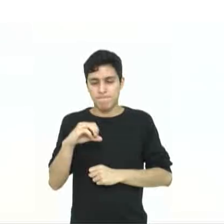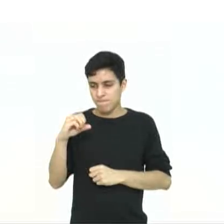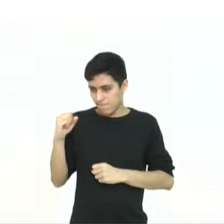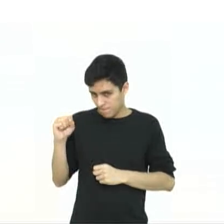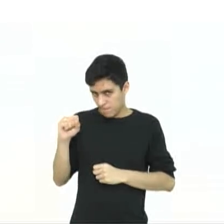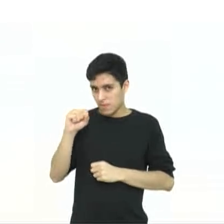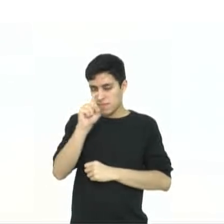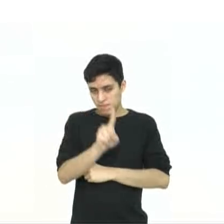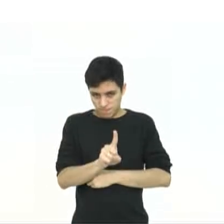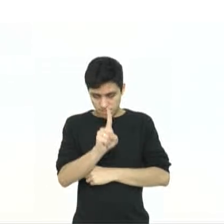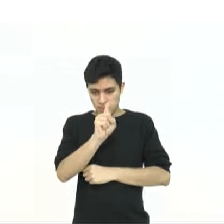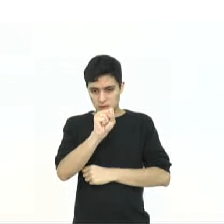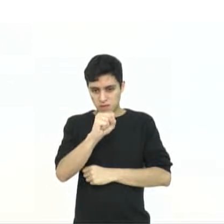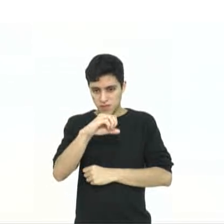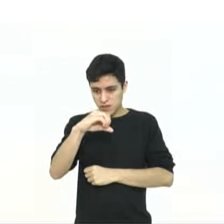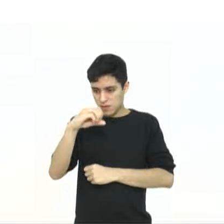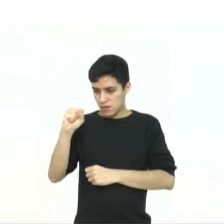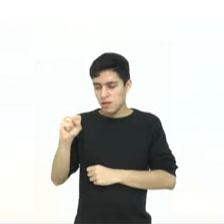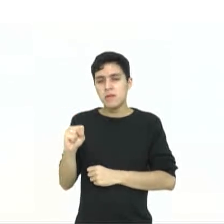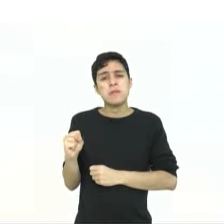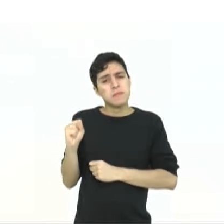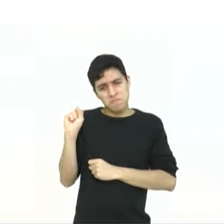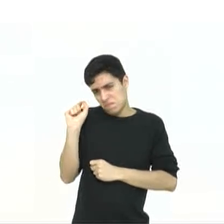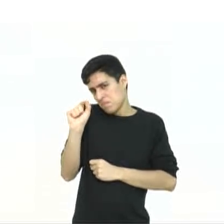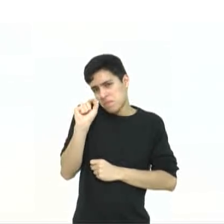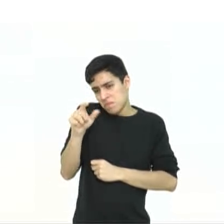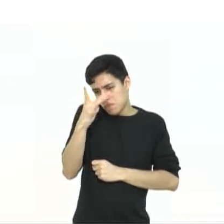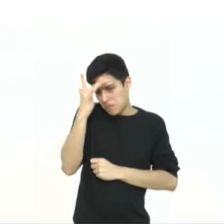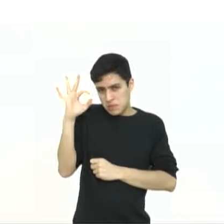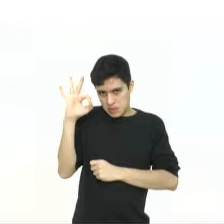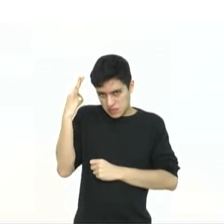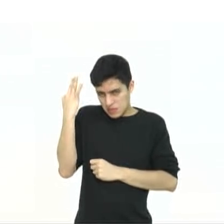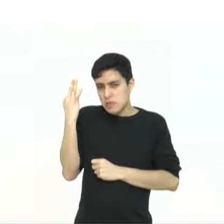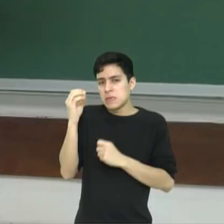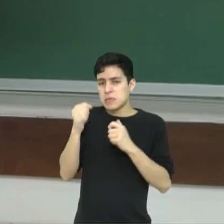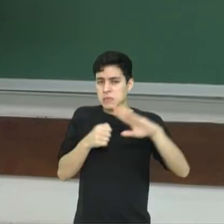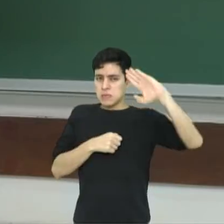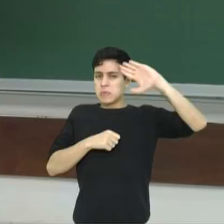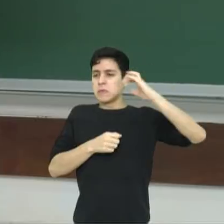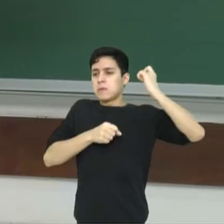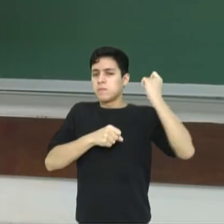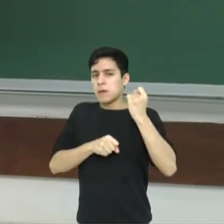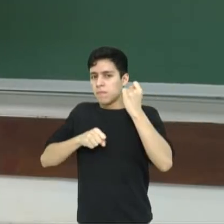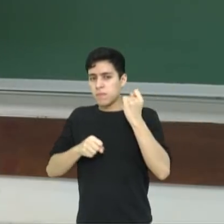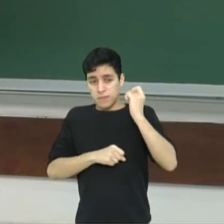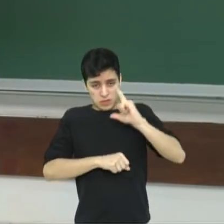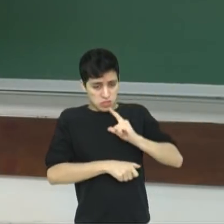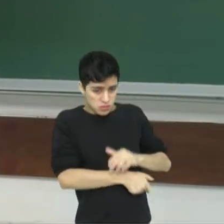ter muitas ameaças, inclusive soldados franceses armados na região,